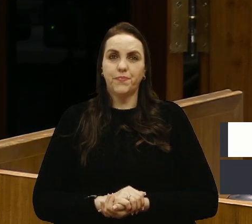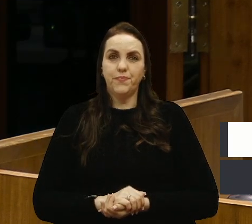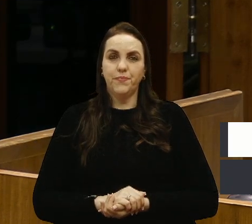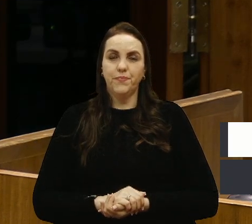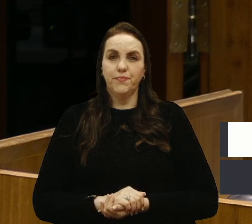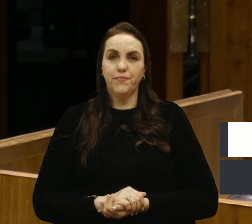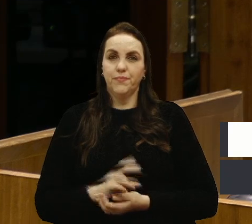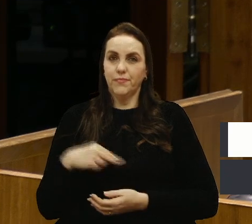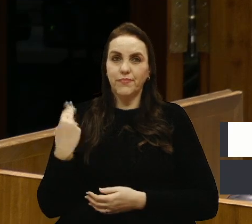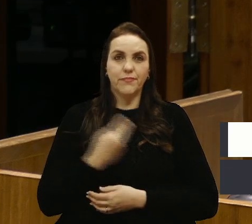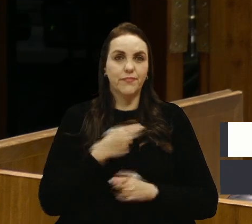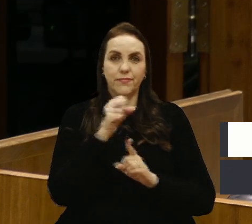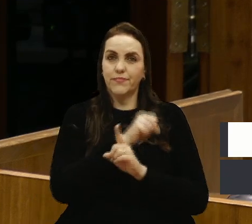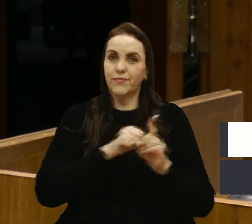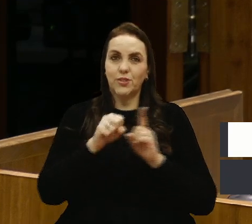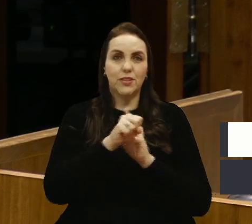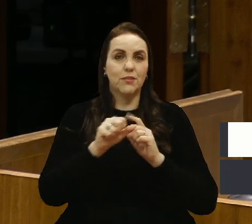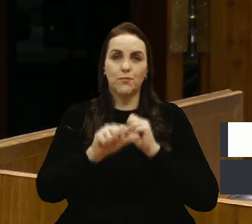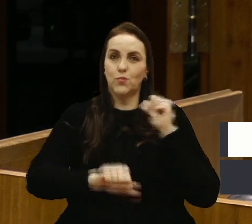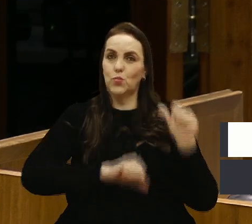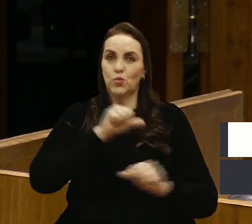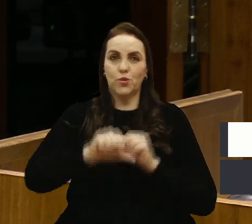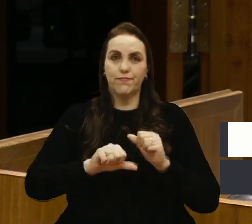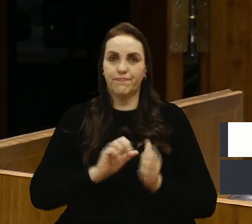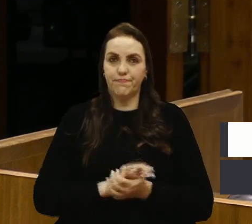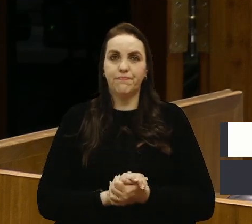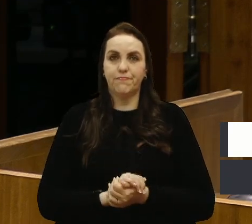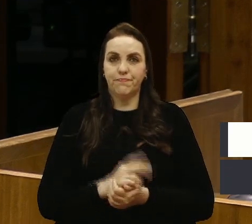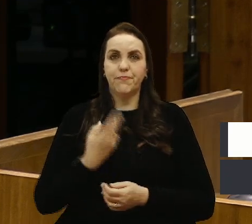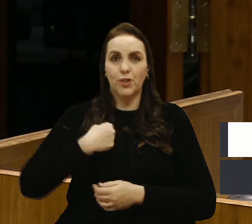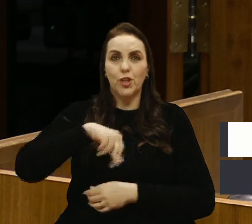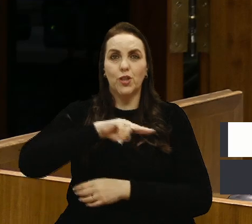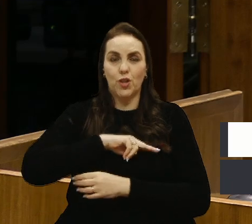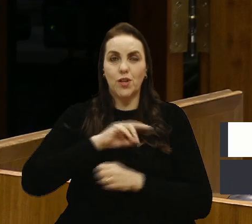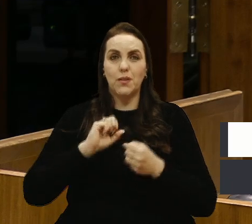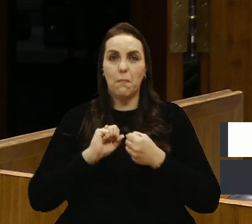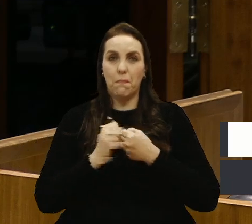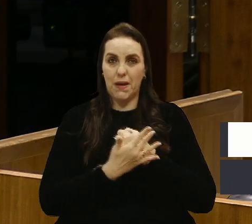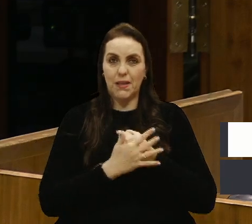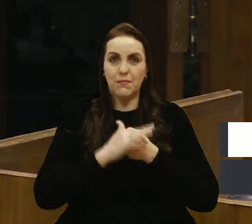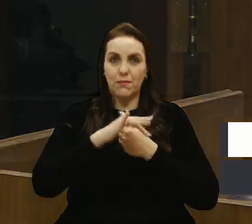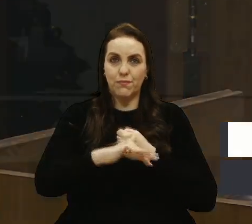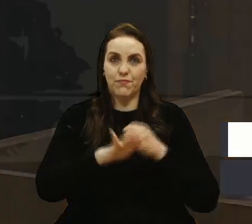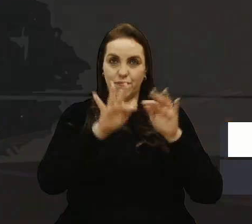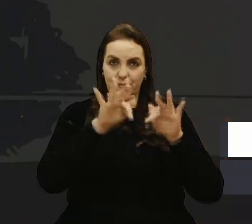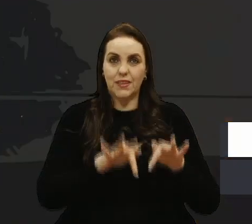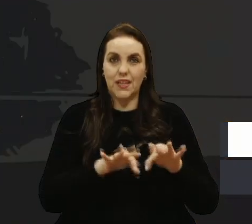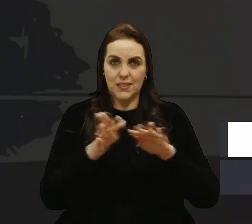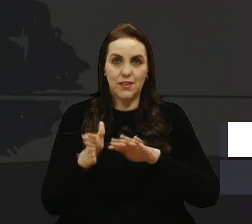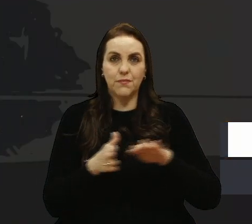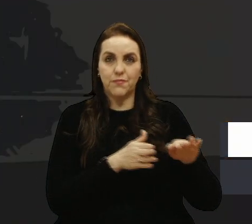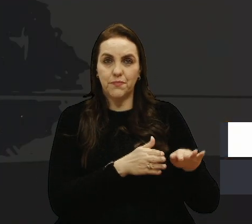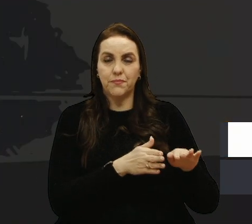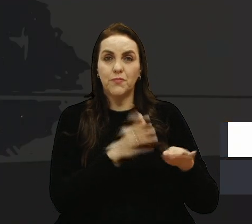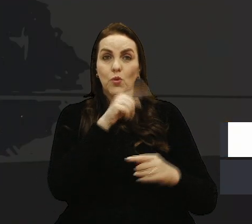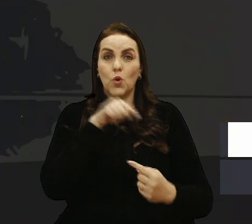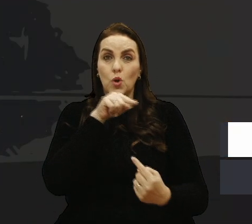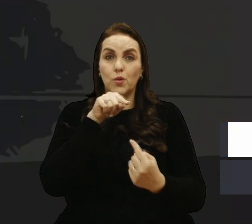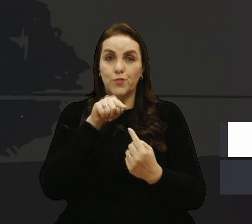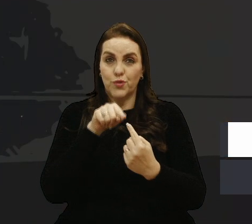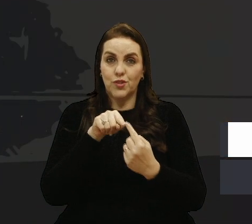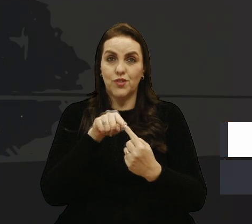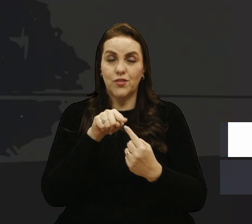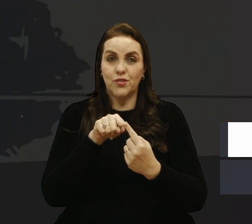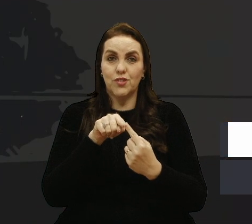A nossa sociedade mudou. Nós saímos de uma pandemia com o objetivo